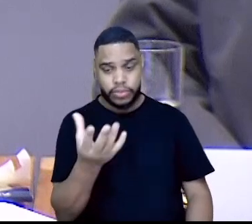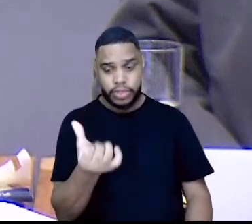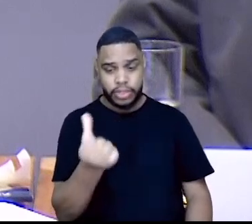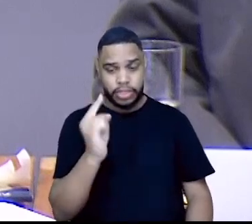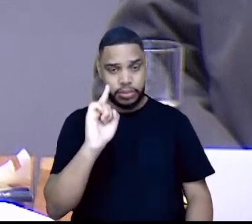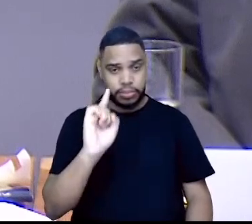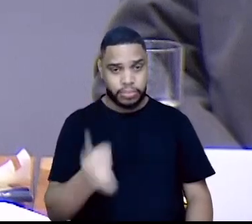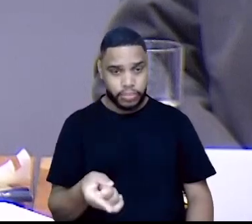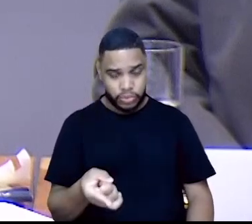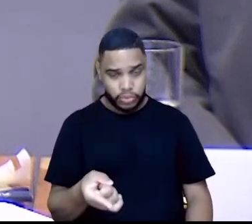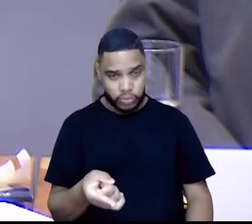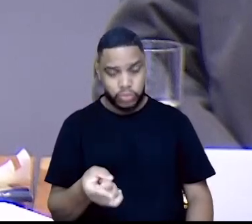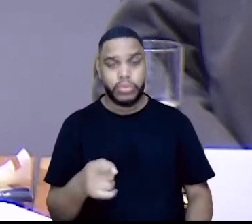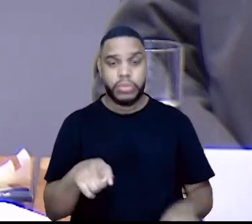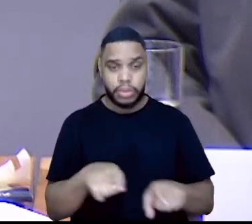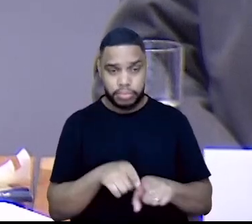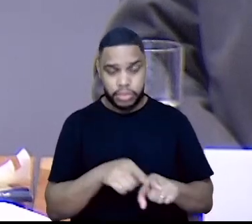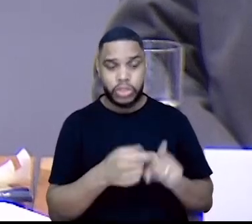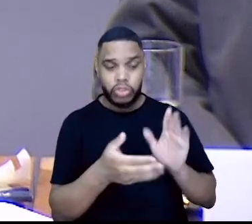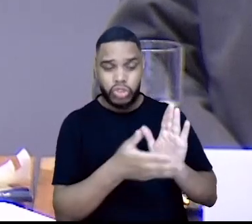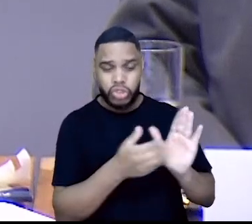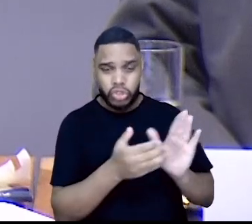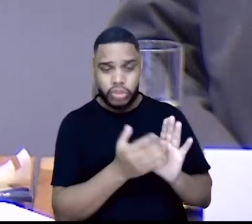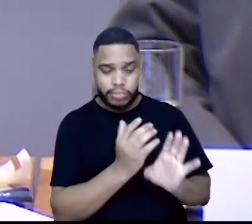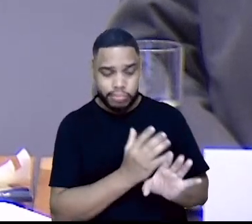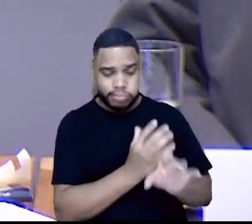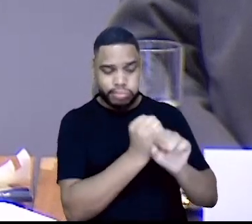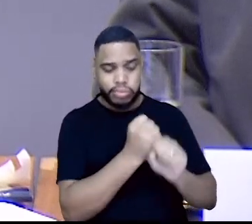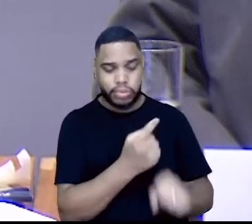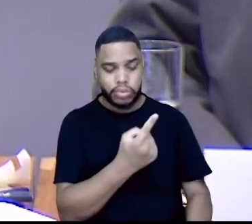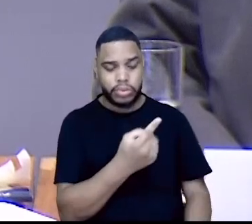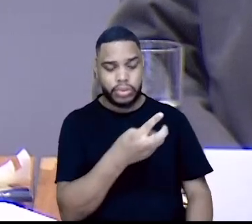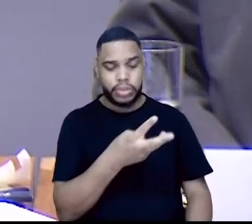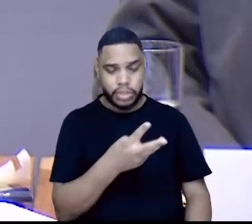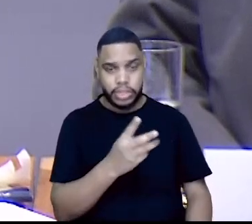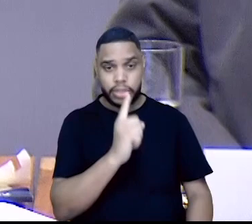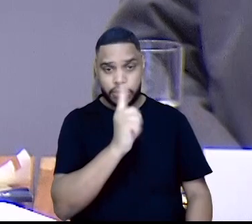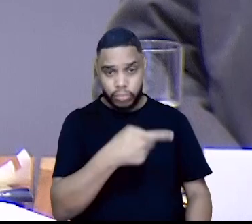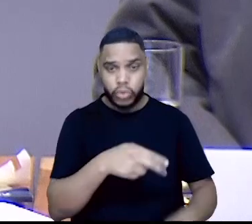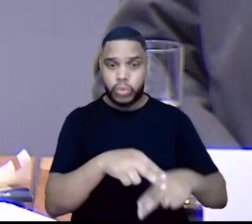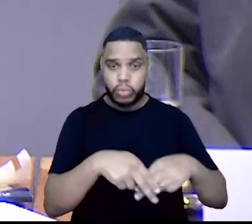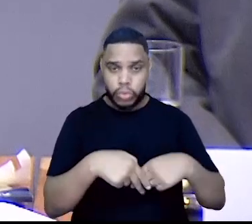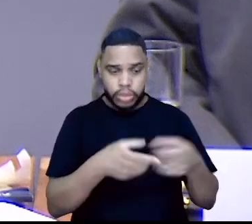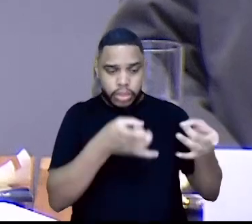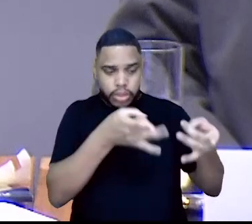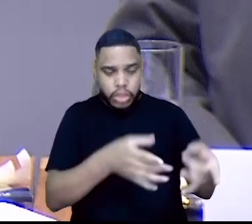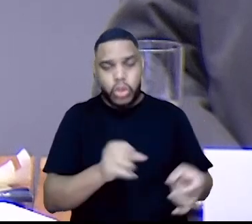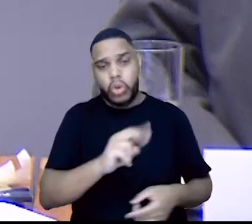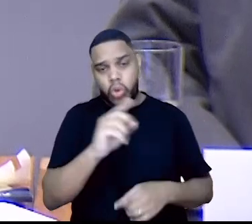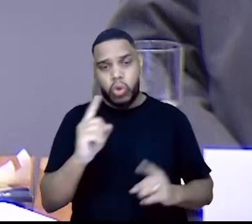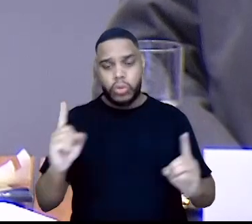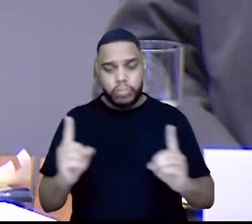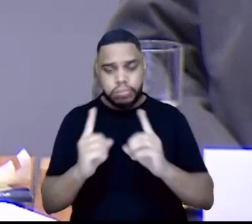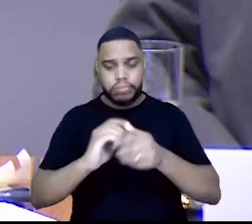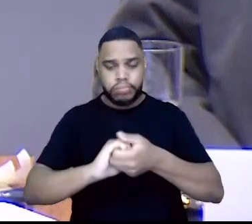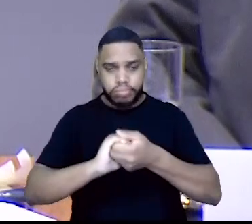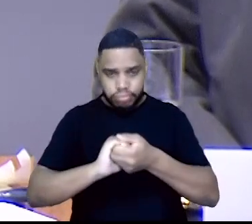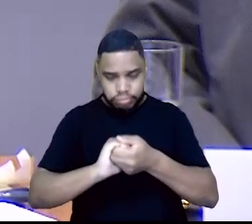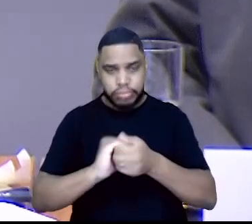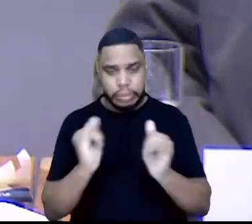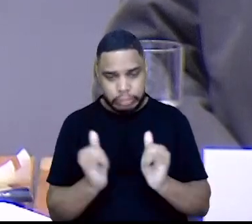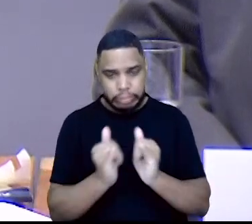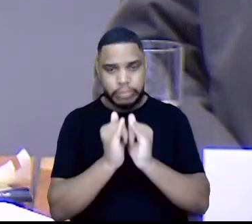e extinguiu cerca de 13 mil por acordo ou desistência. Ou seja, a atuação